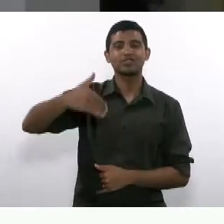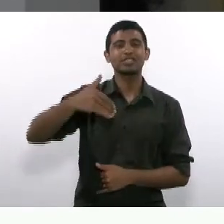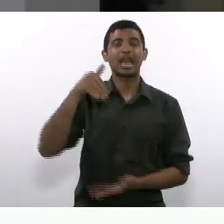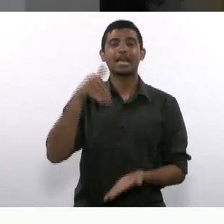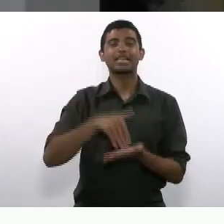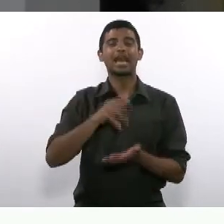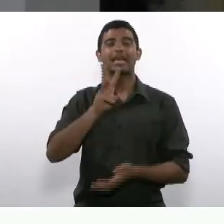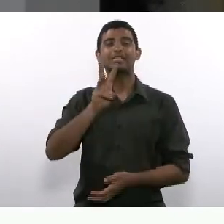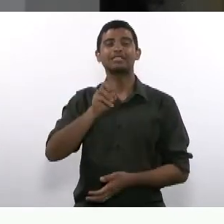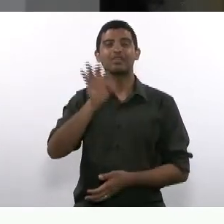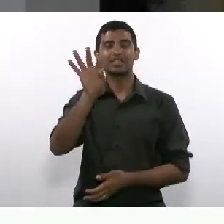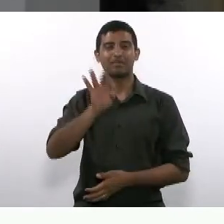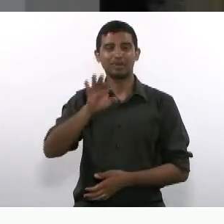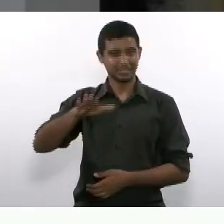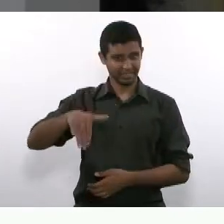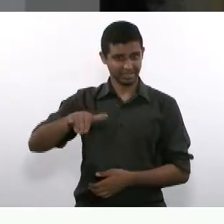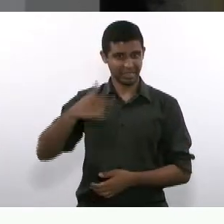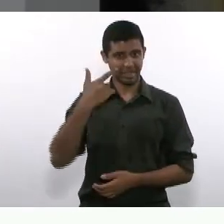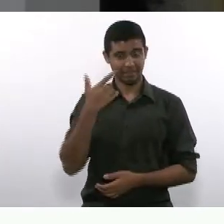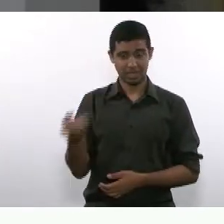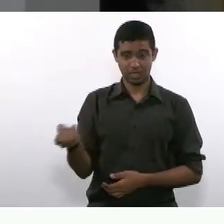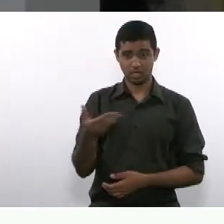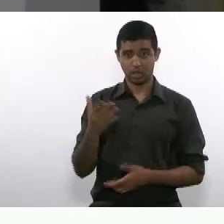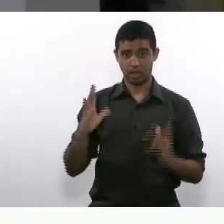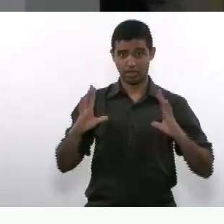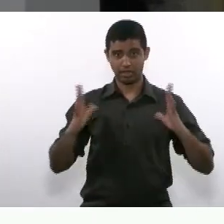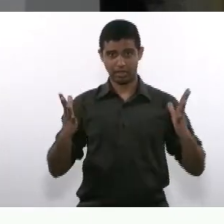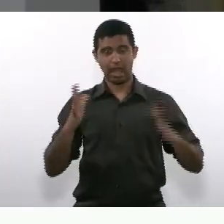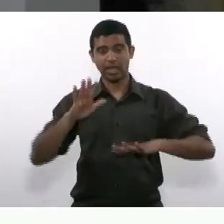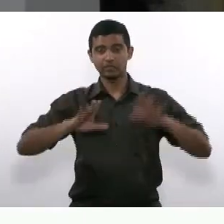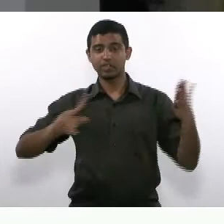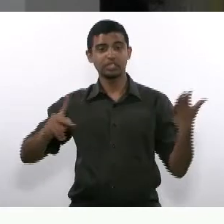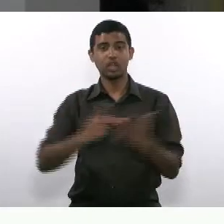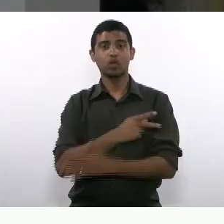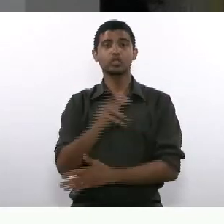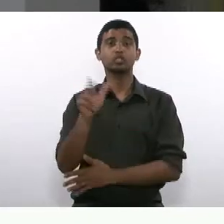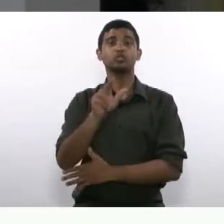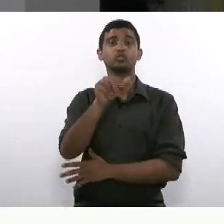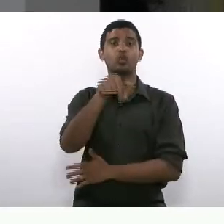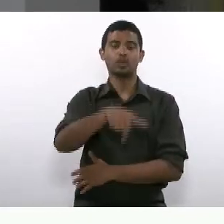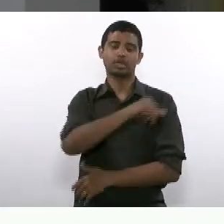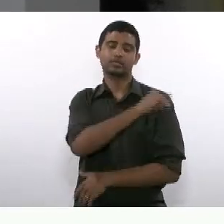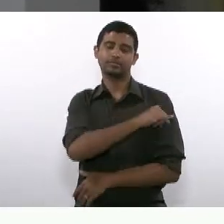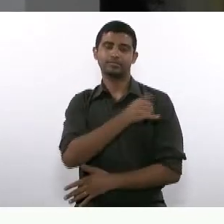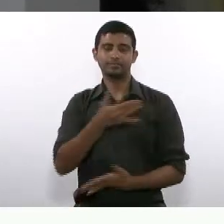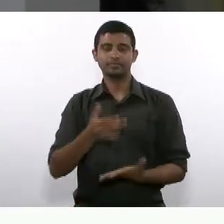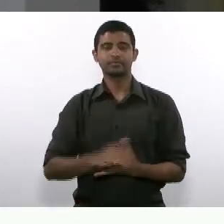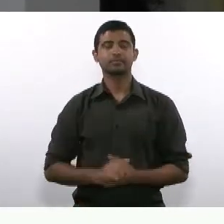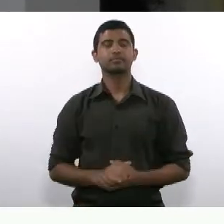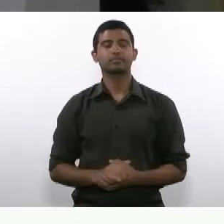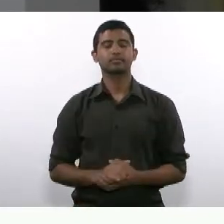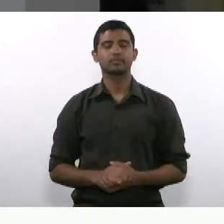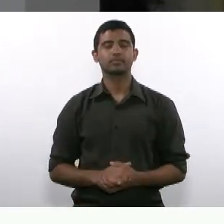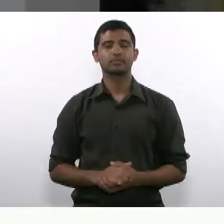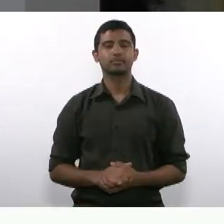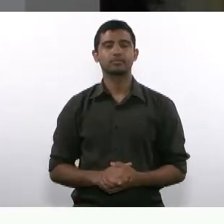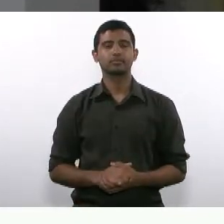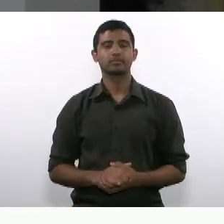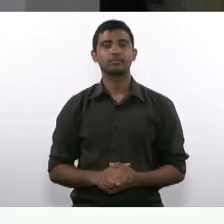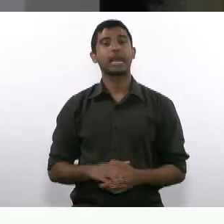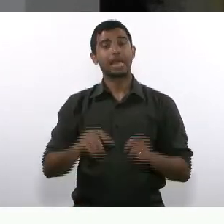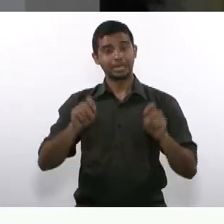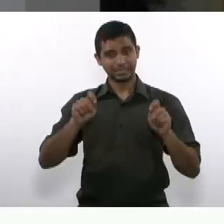de desconto para novos eventos que nunca aconteceram no Rio de Janeiro. Então, esses eventos vão poder dispor de diárias